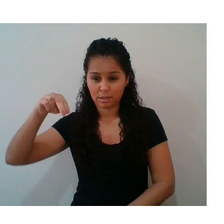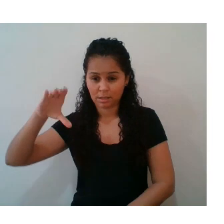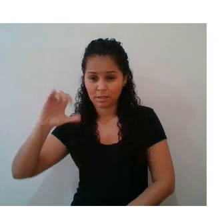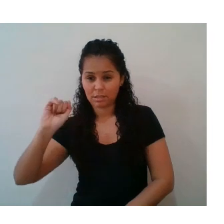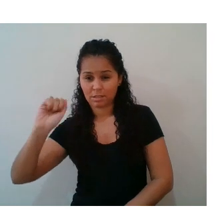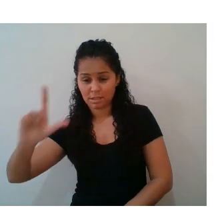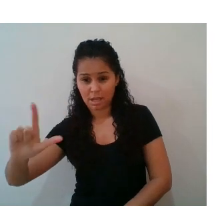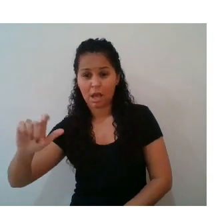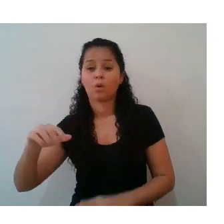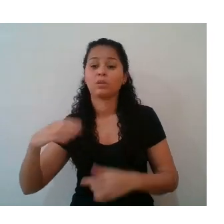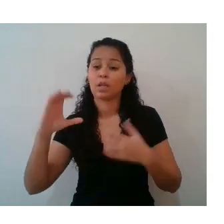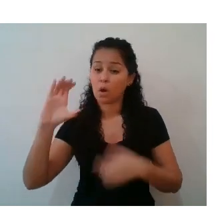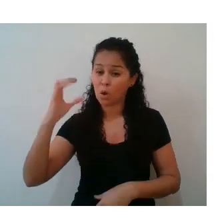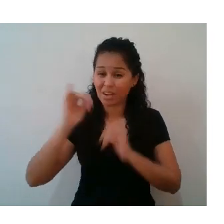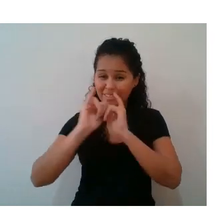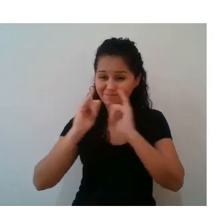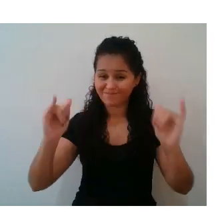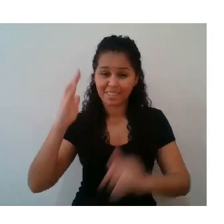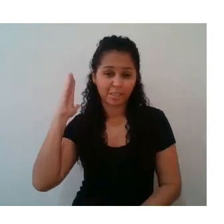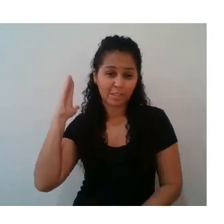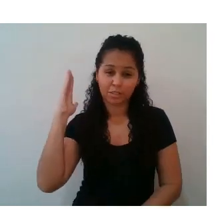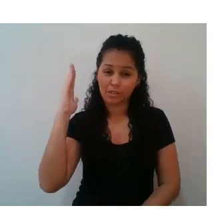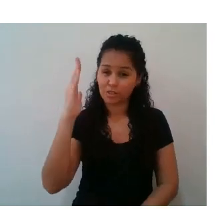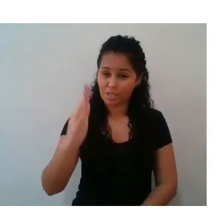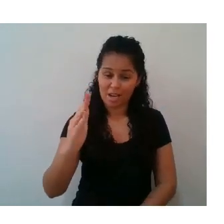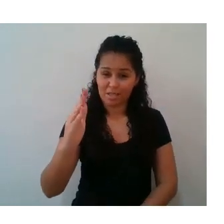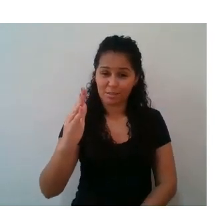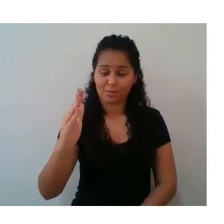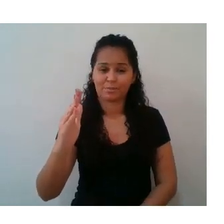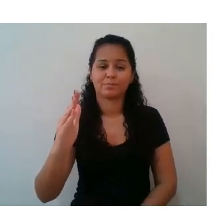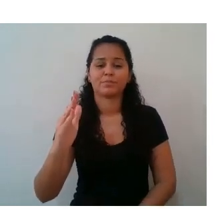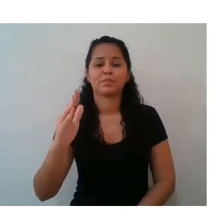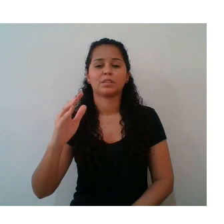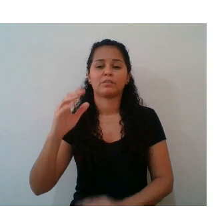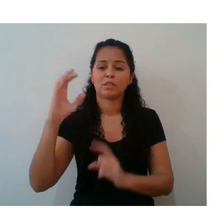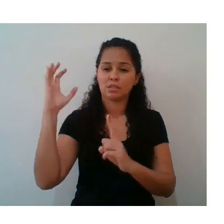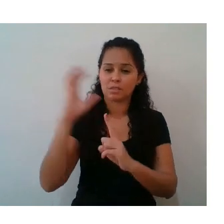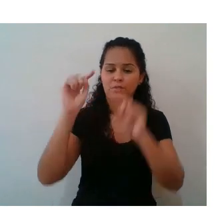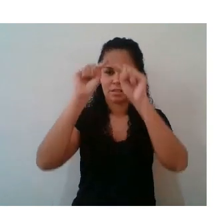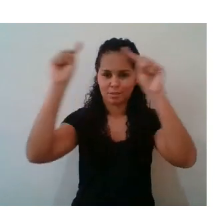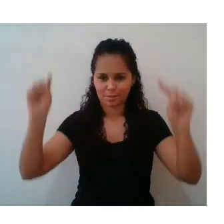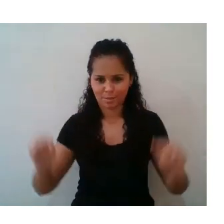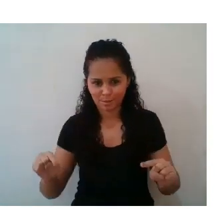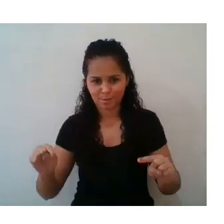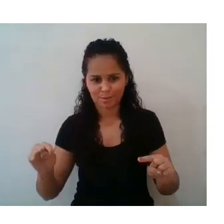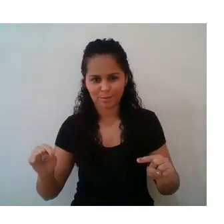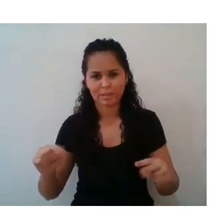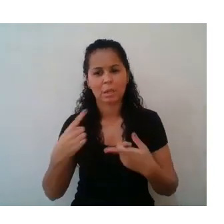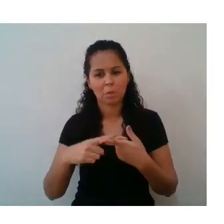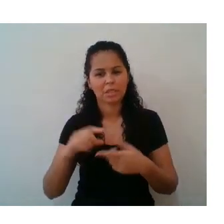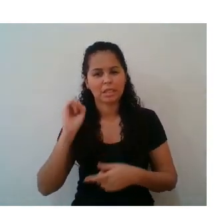nenhuma resistência. A corrente sai diretamente, passa por ele e aí começa a trabalhar no circuito. Porque se a corrente